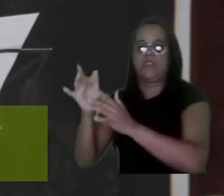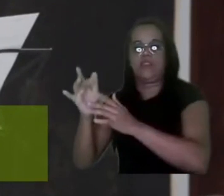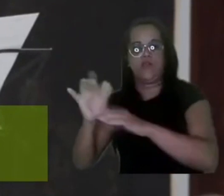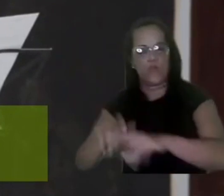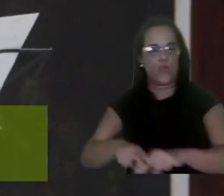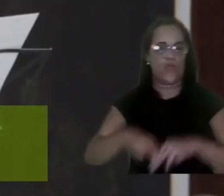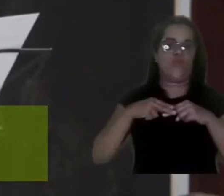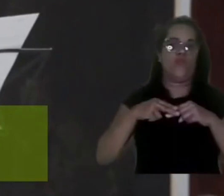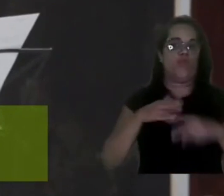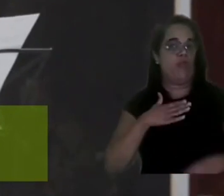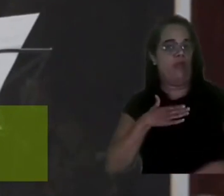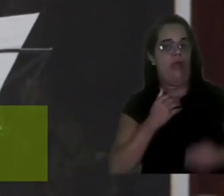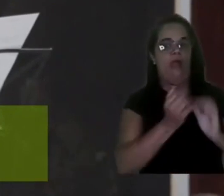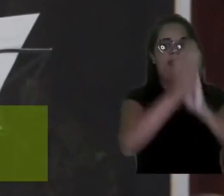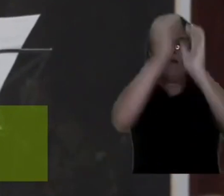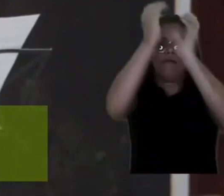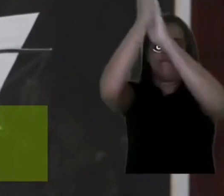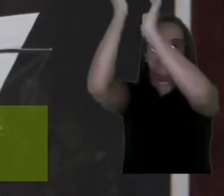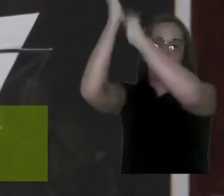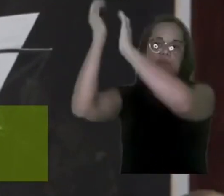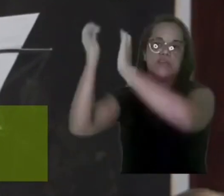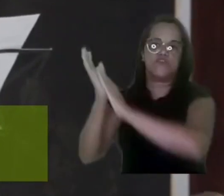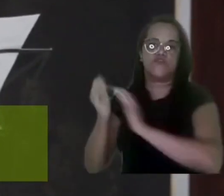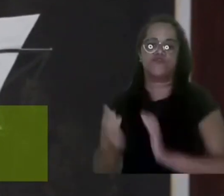minha canção.